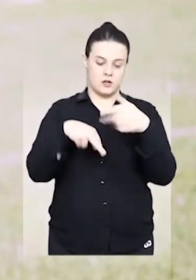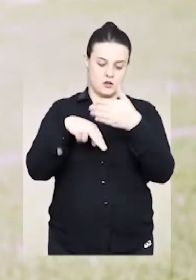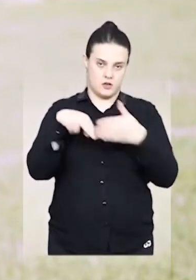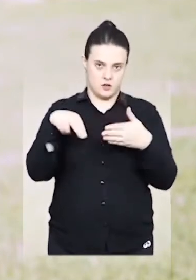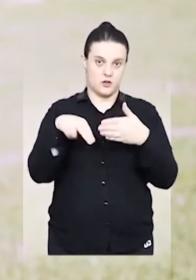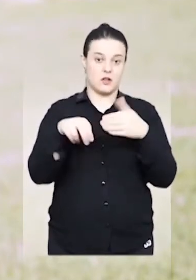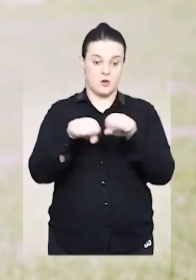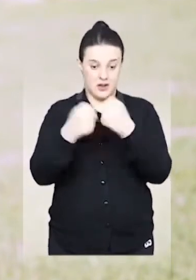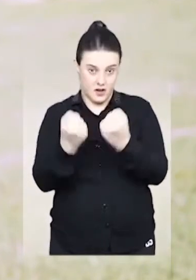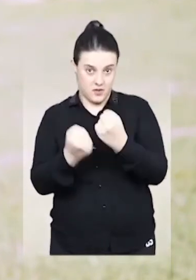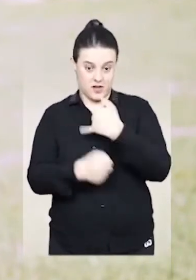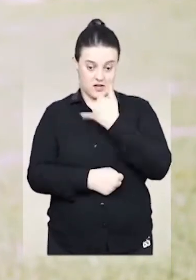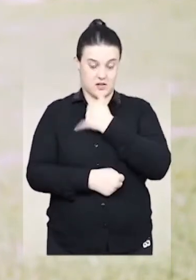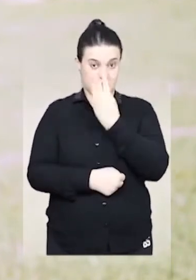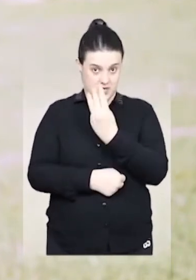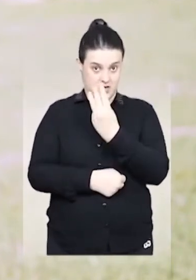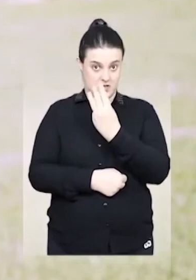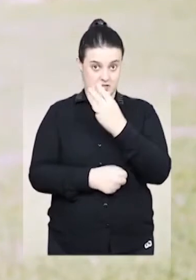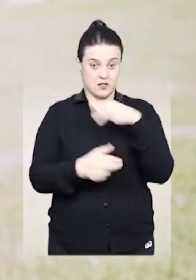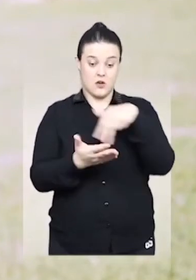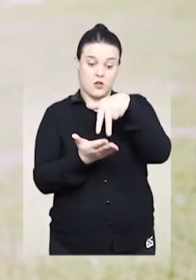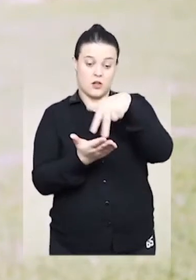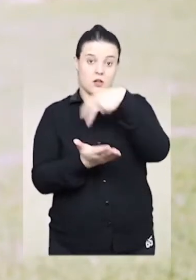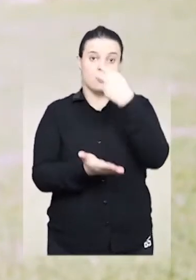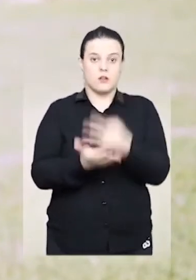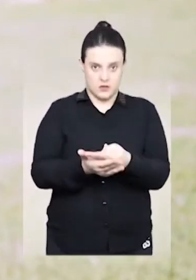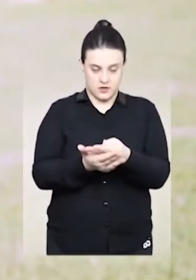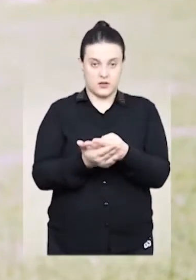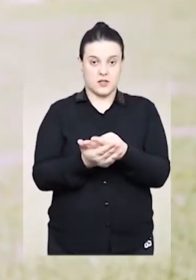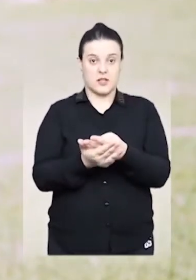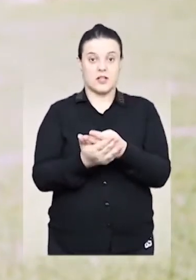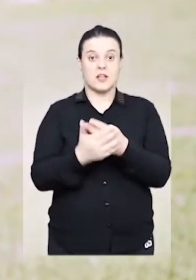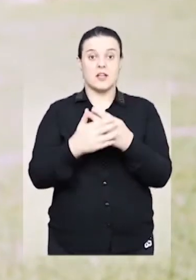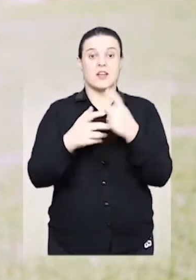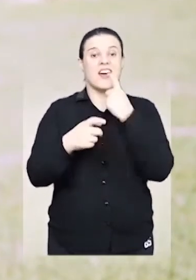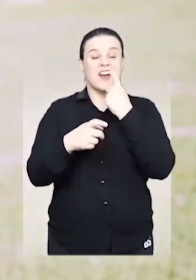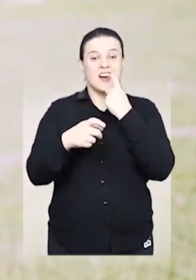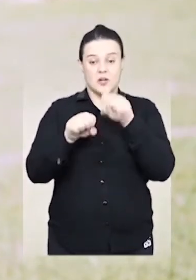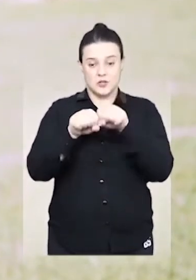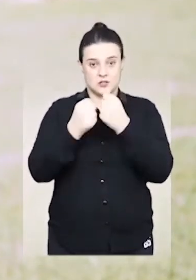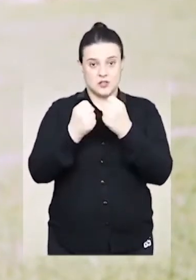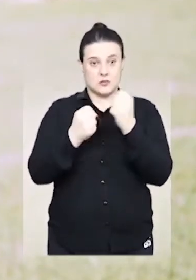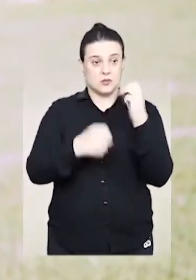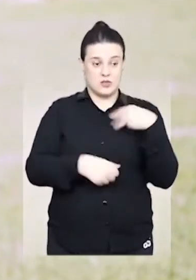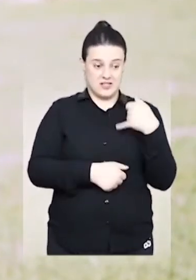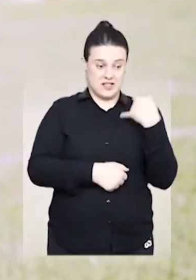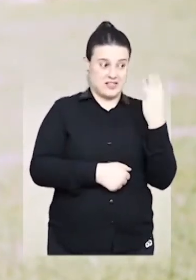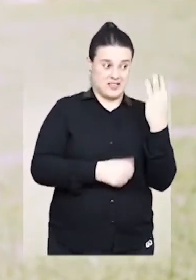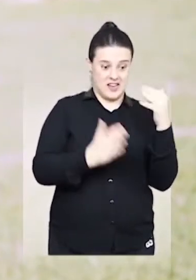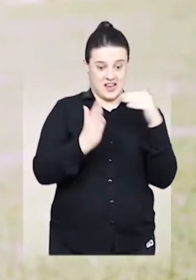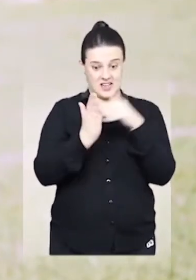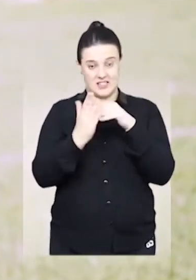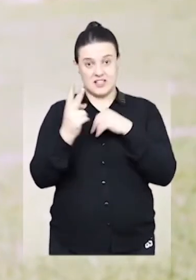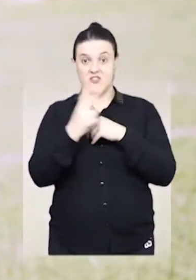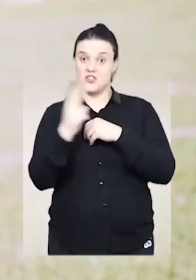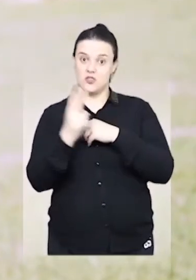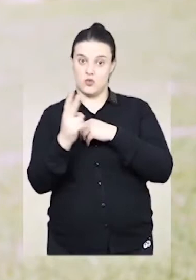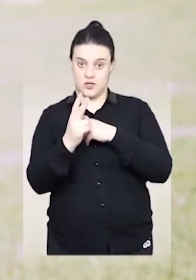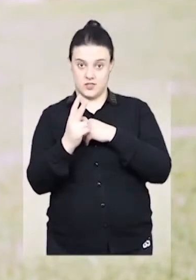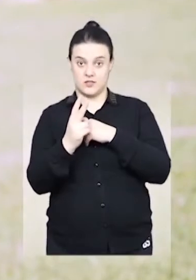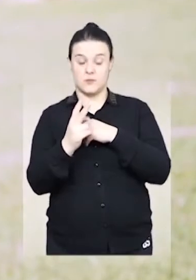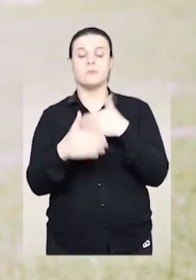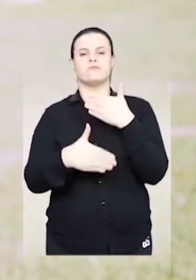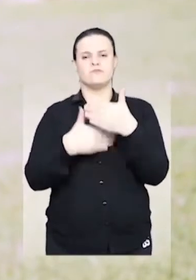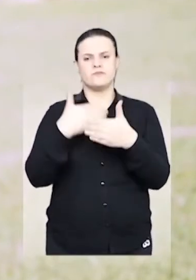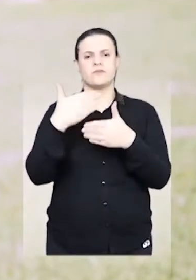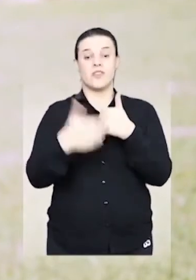a minha perna aos 3 anos de idade, caí dançando, e esse osso ele ficou fraturado dos 3 anos de idade até os 22.